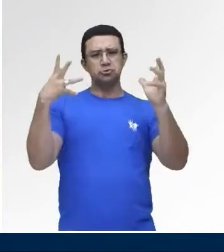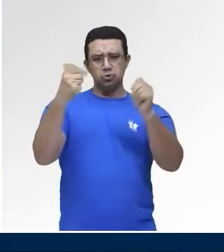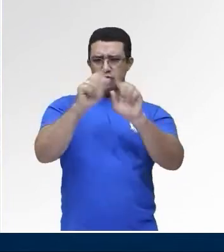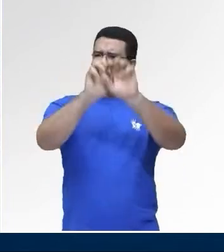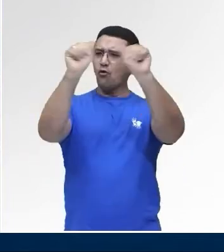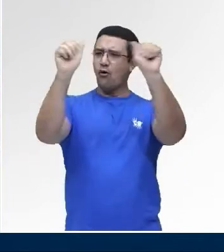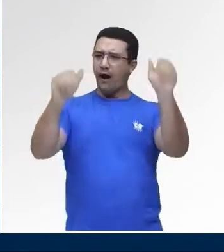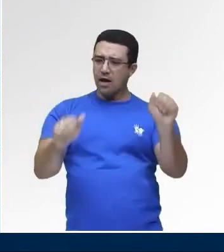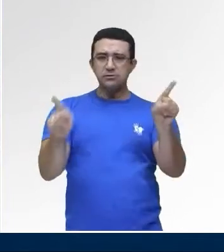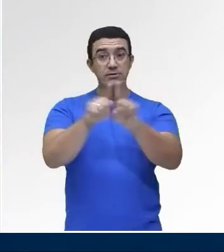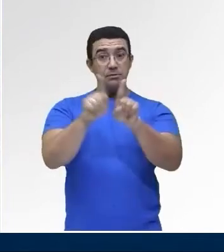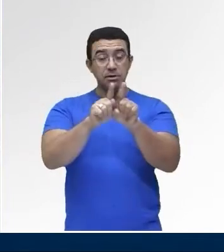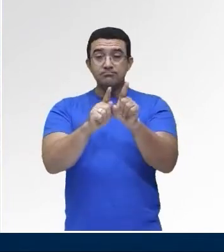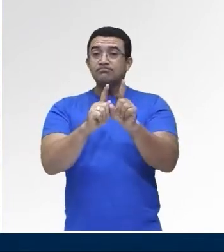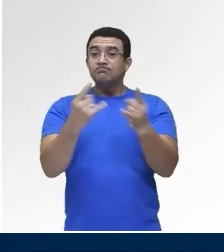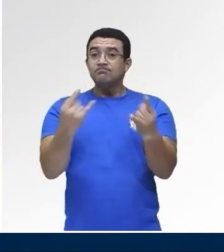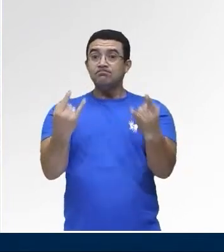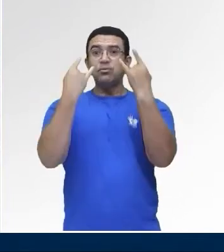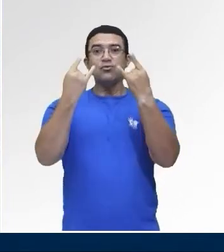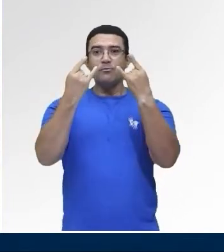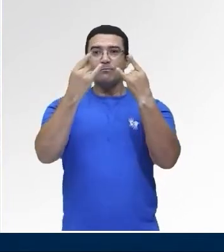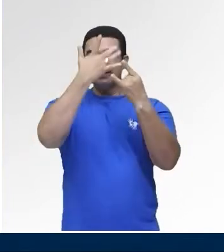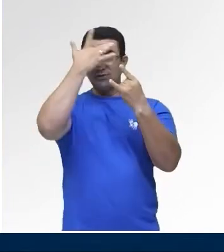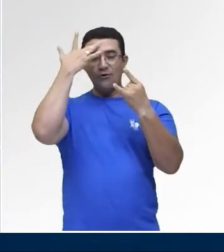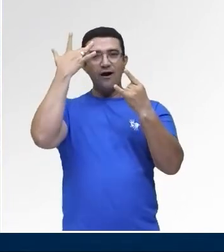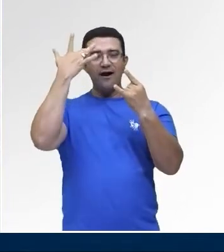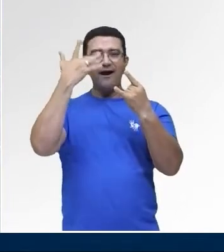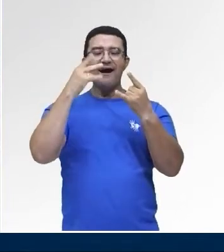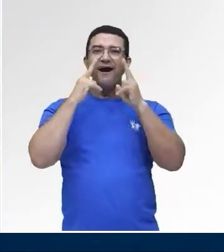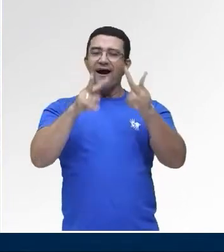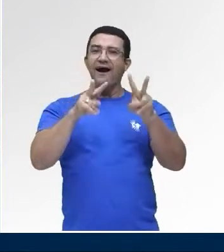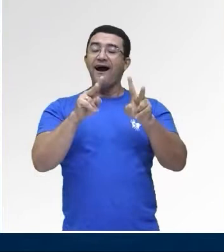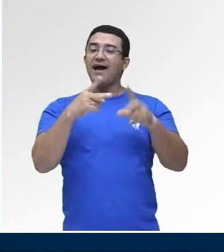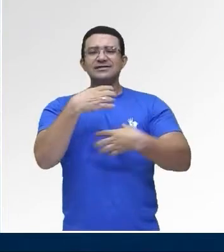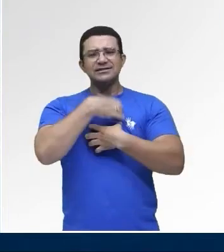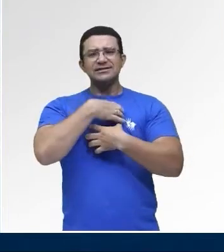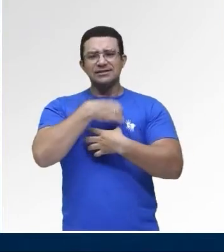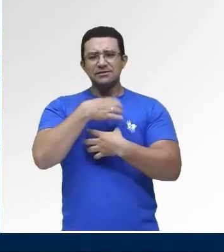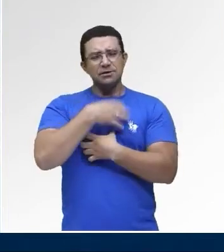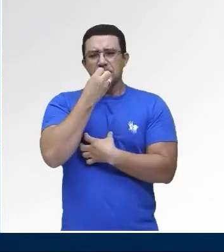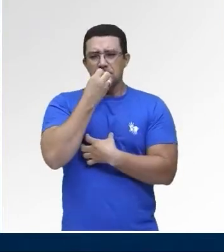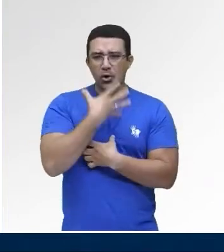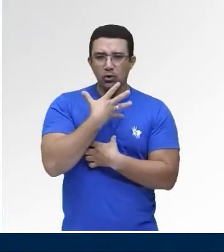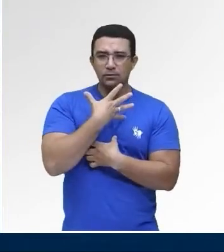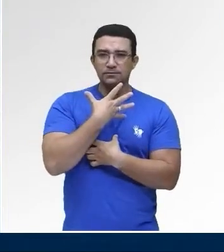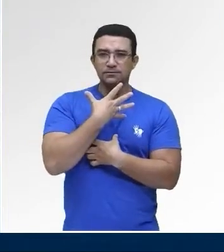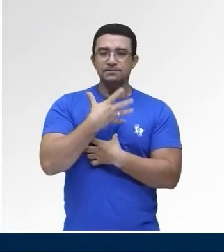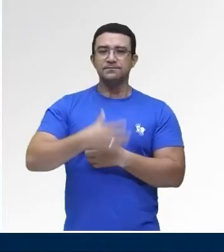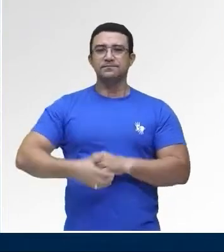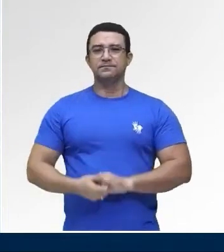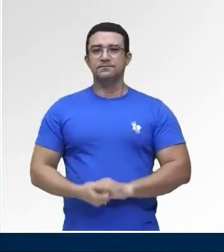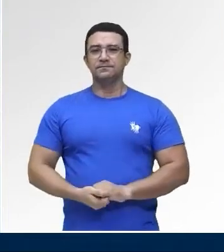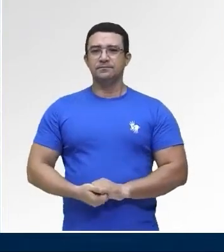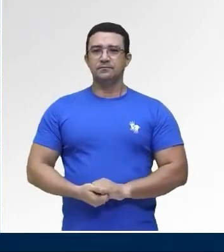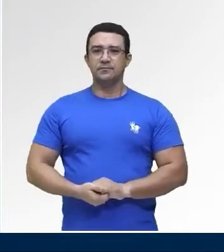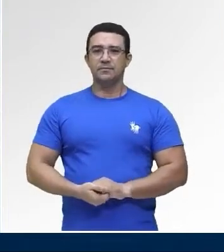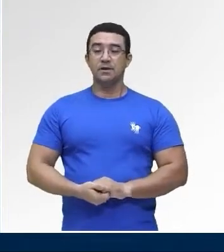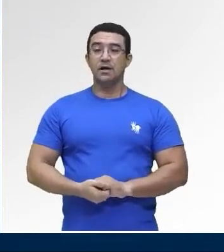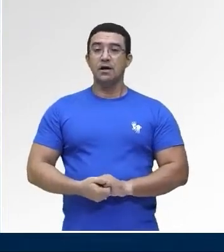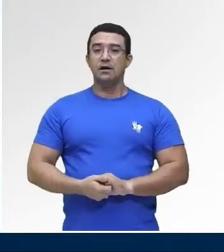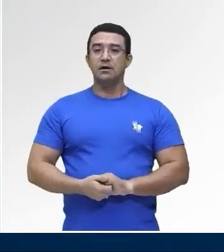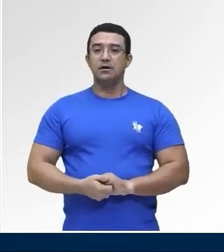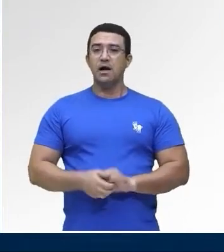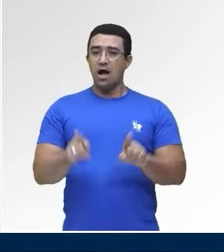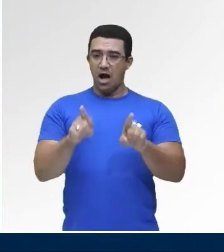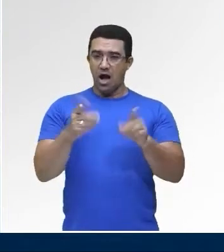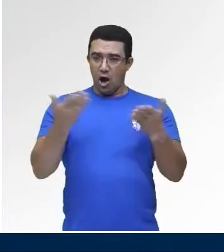esse sentimento no observador, um sentimento bom, né? E na outra imagem, nós vamos ver